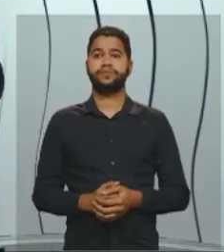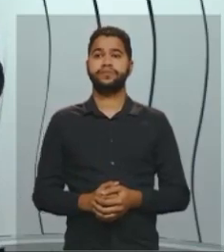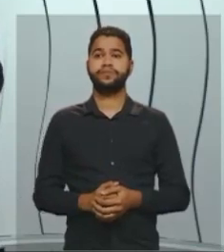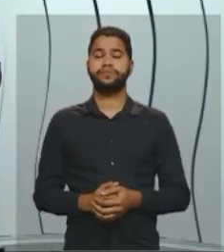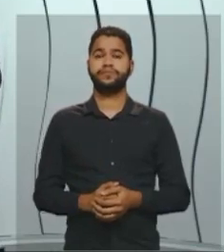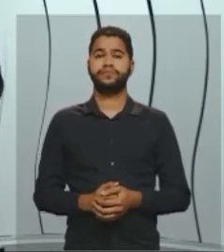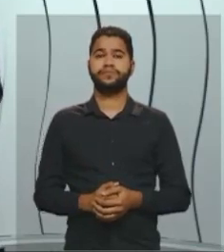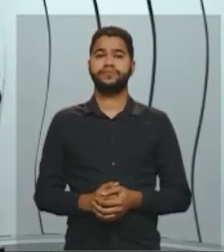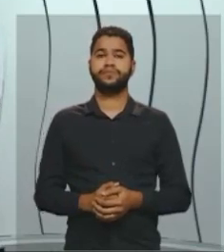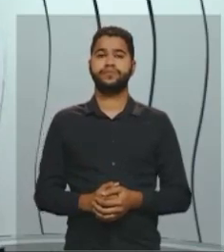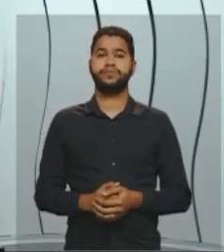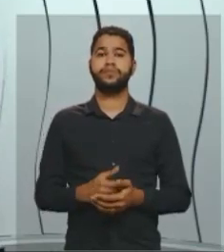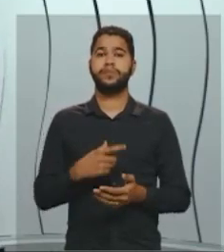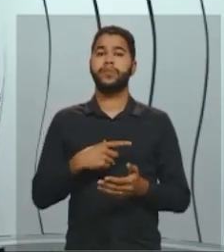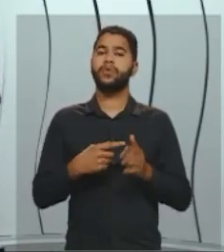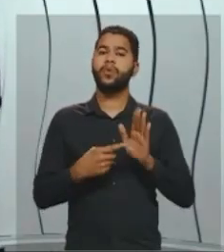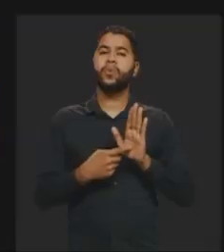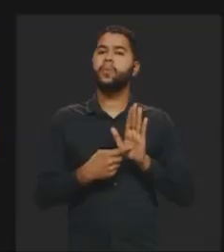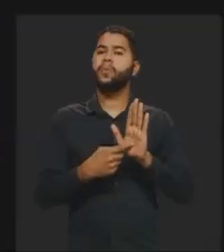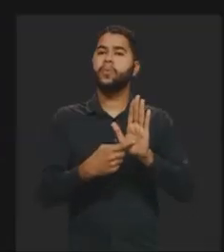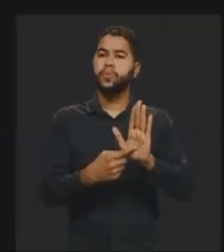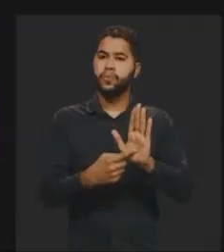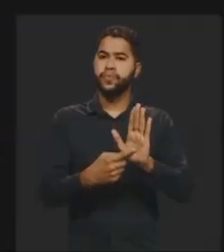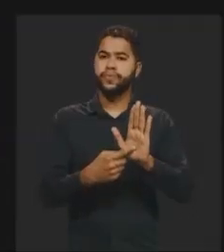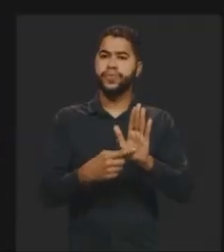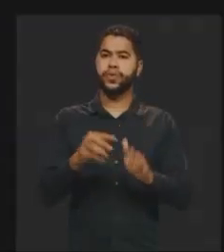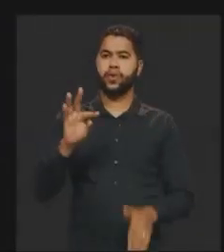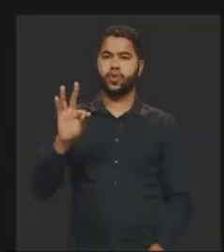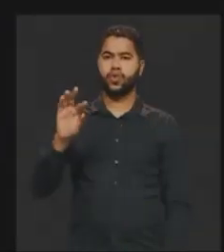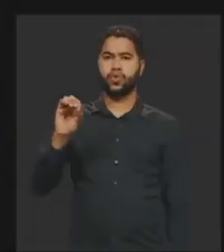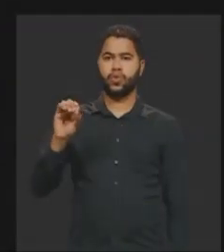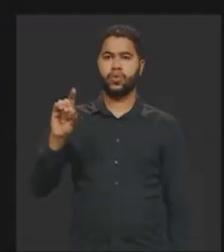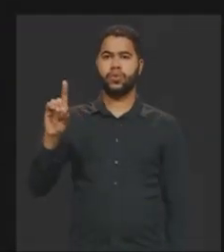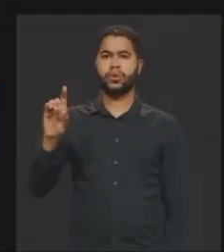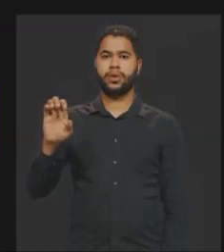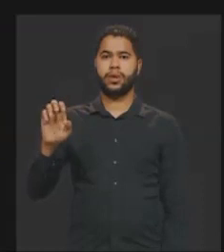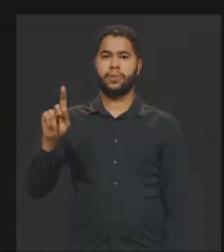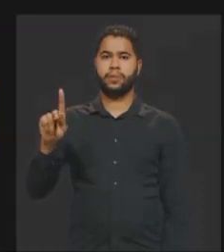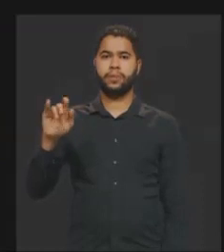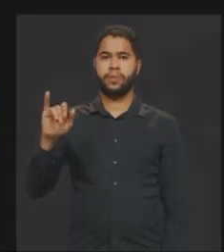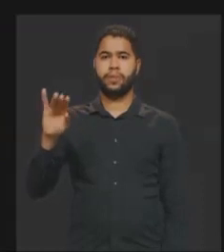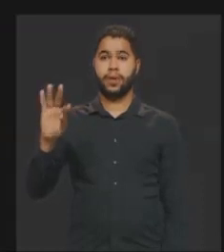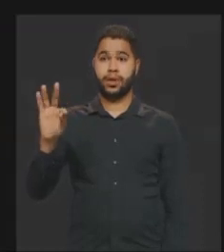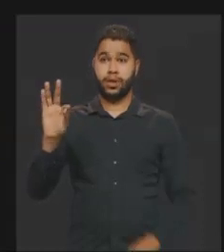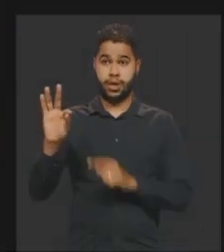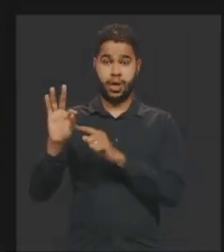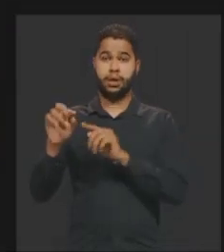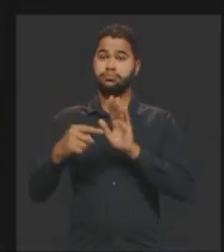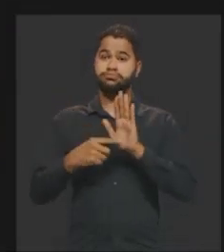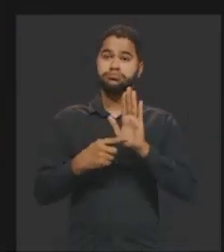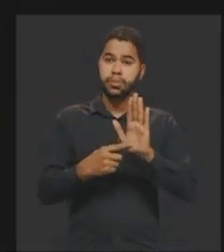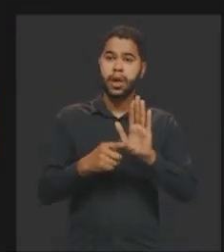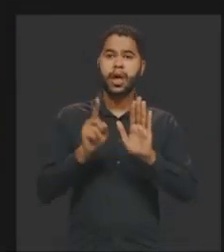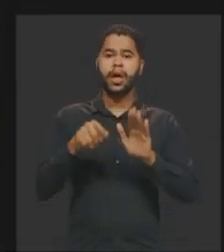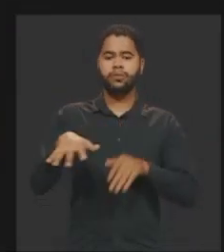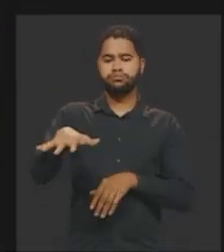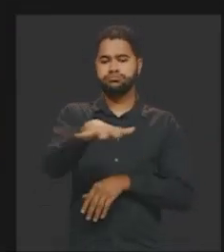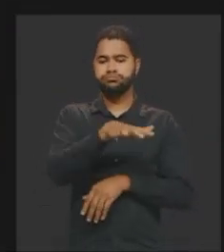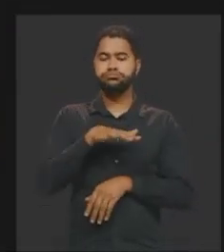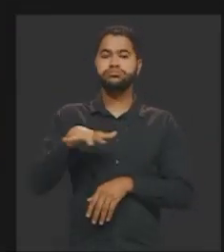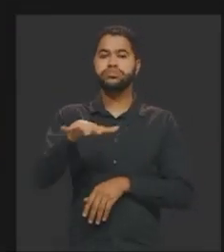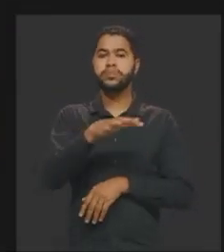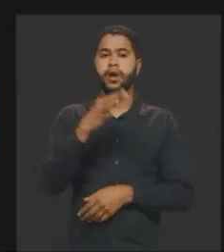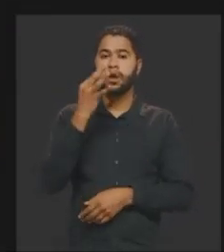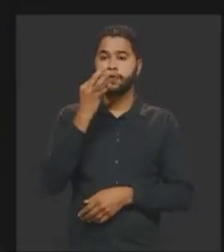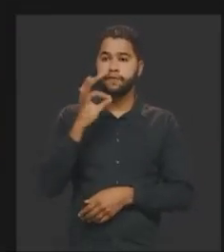é retratando. Retratando o porto do Harbor, at Le Havre, que é um porto francês, as